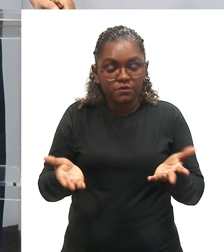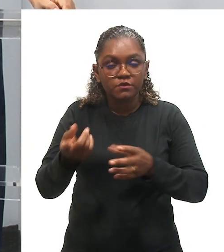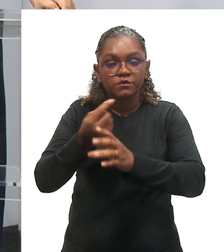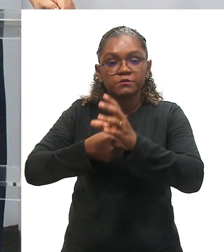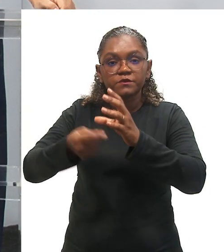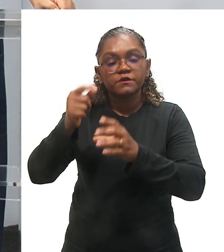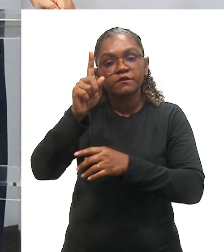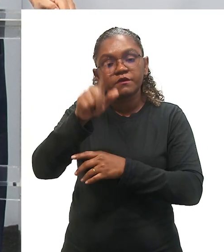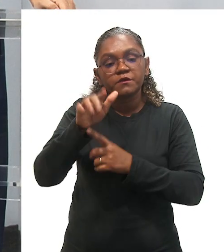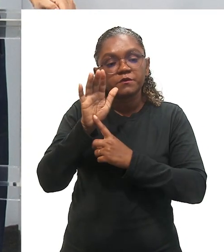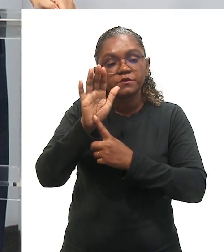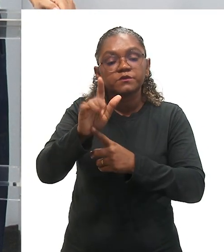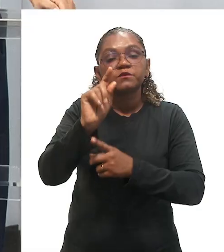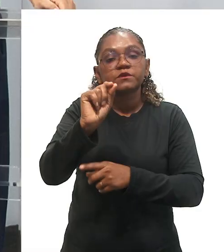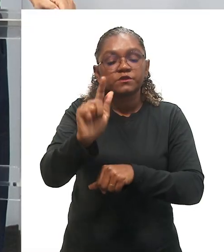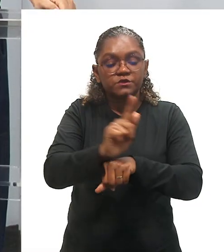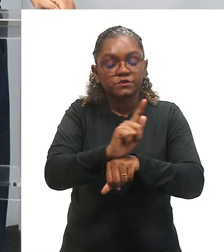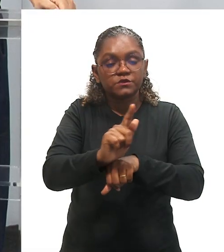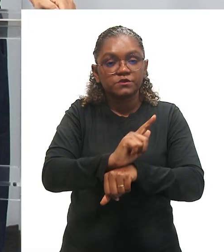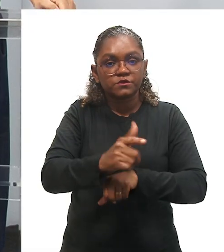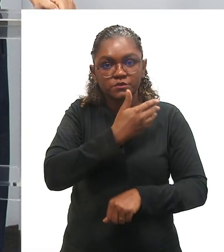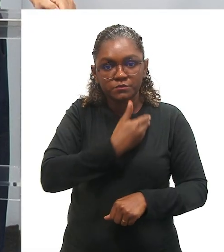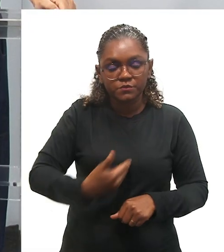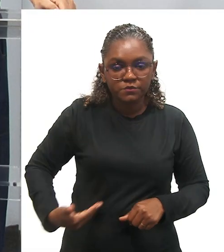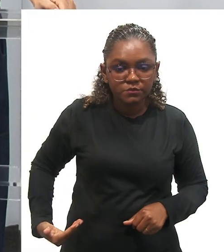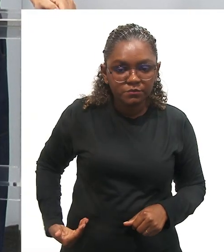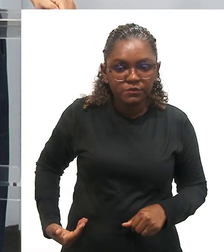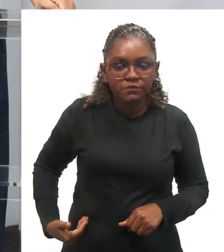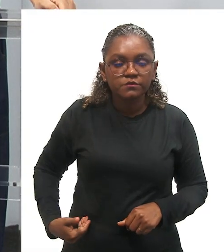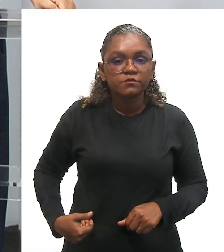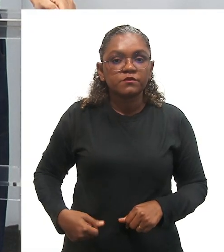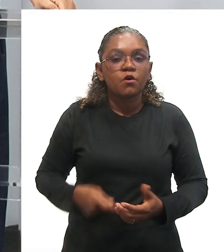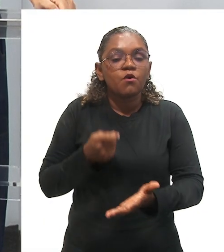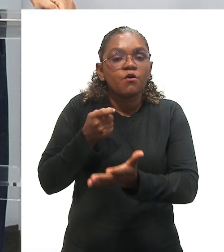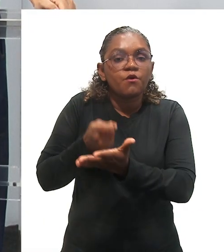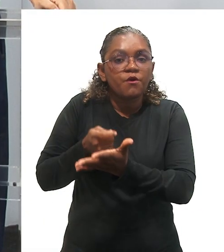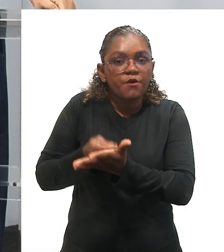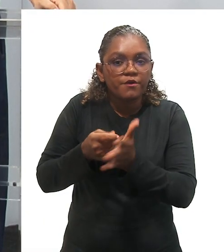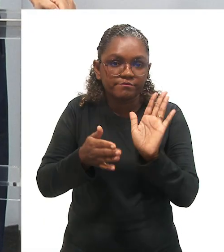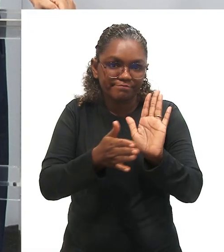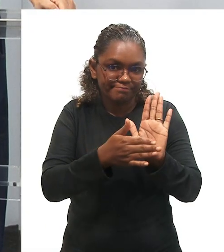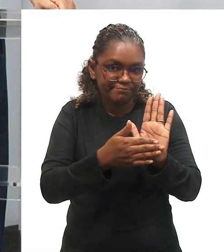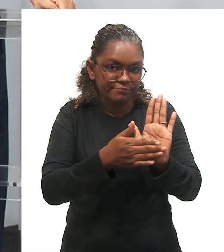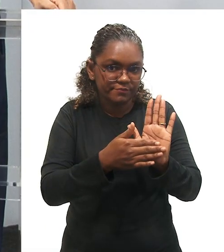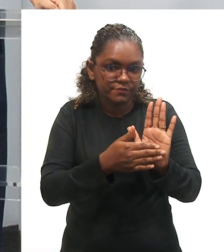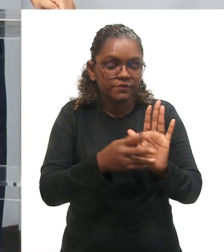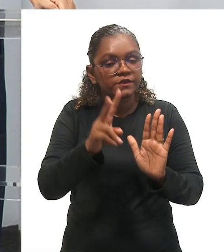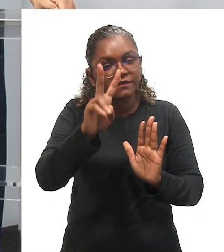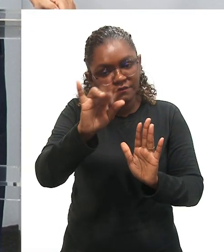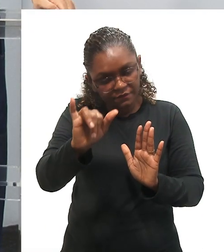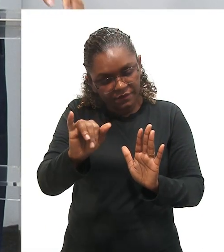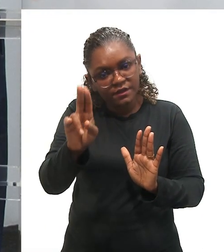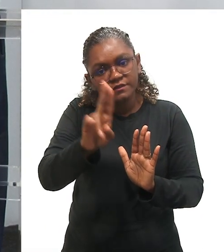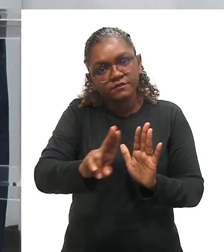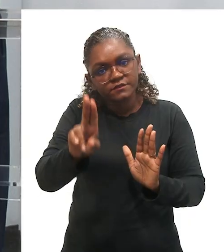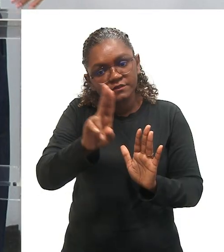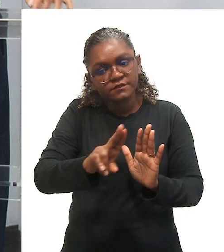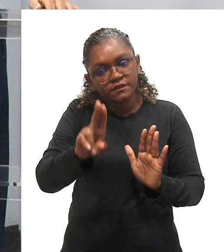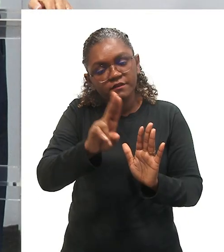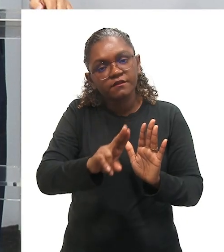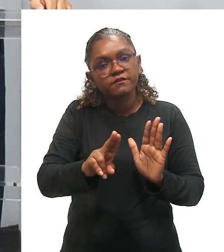justamente para isso, porque o gestor público, aquele que tem o dever de prestar conta, vai